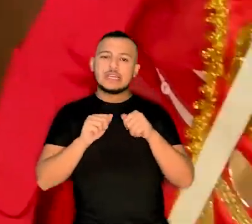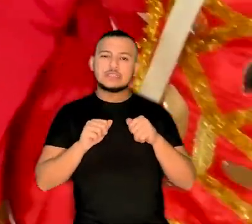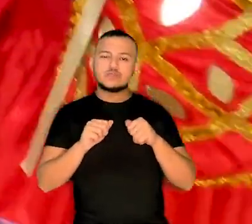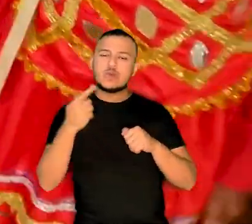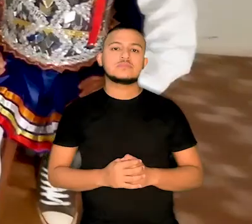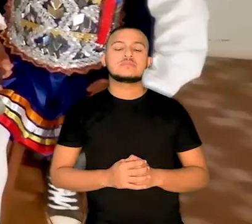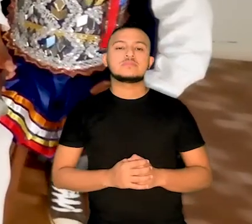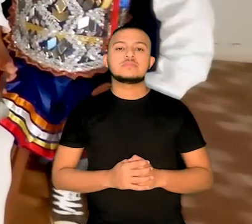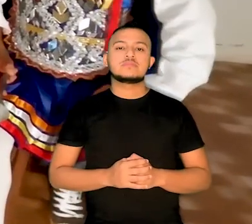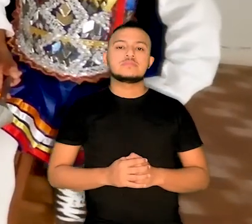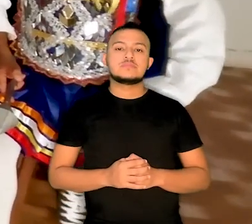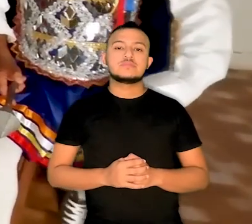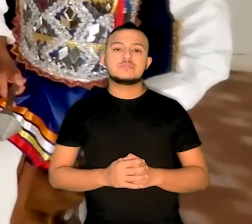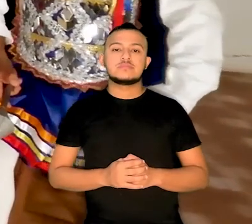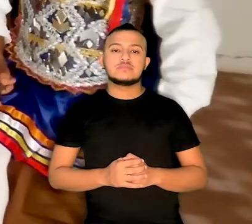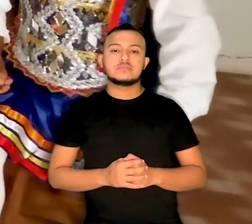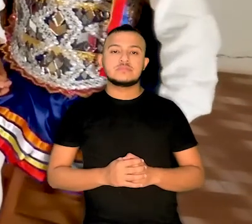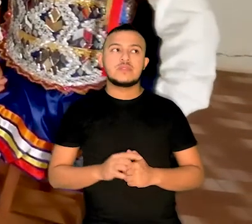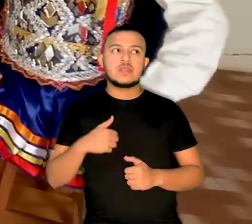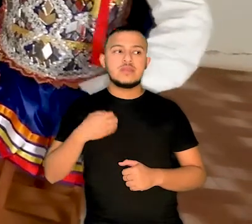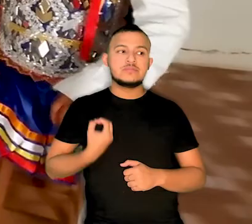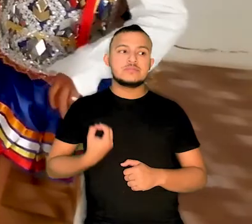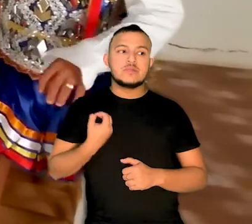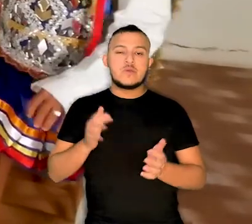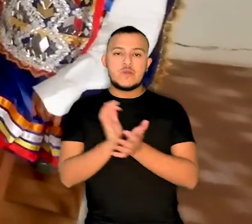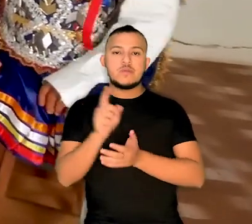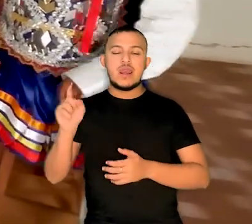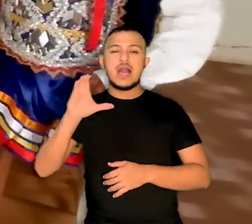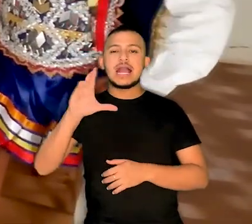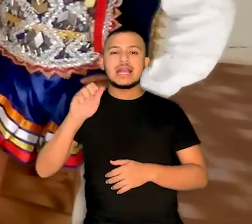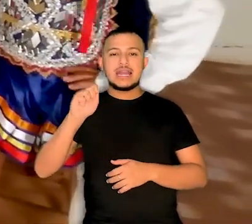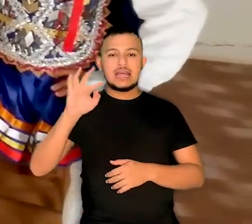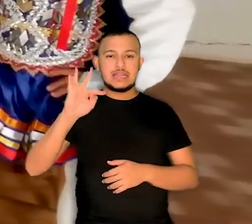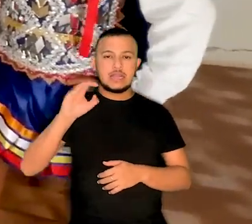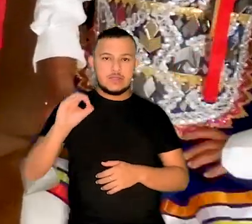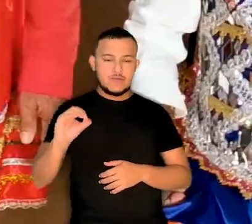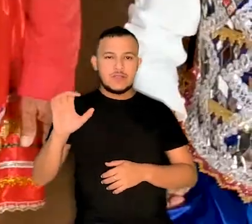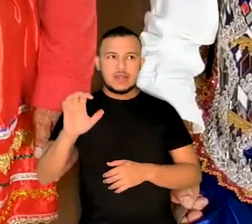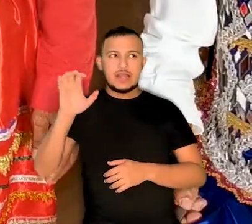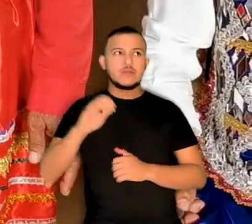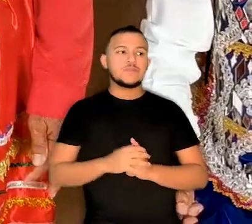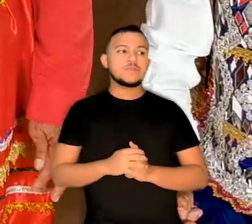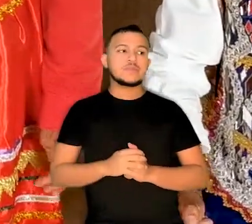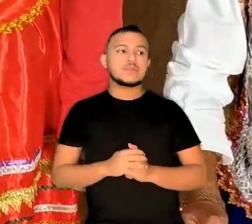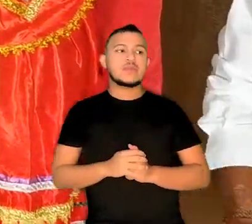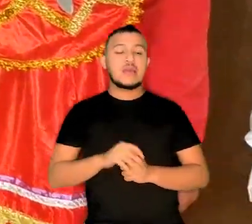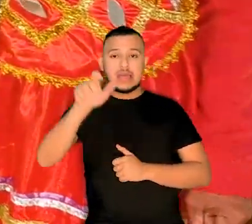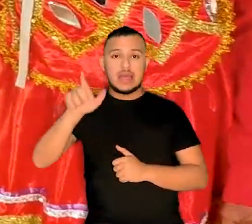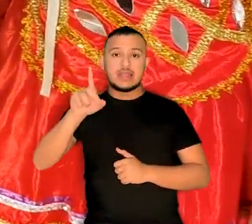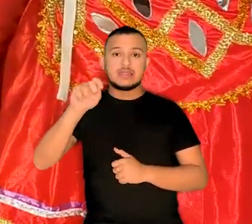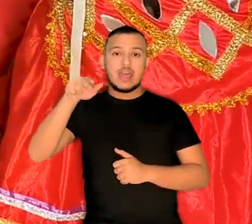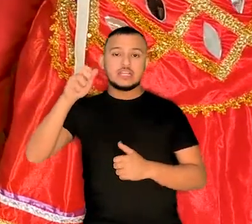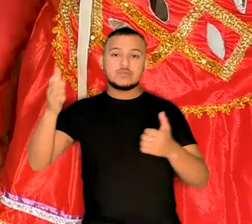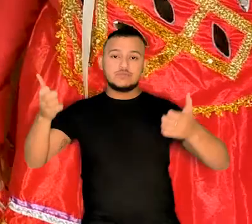imperador? Então, eu estava num grupo lá no Crato, e a Dani disse que uma mulher tinha